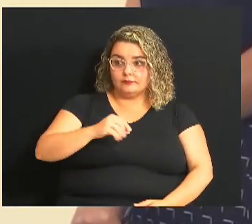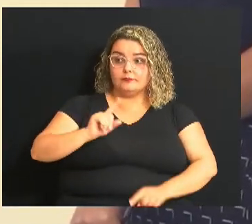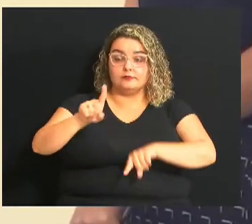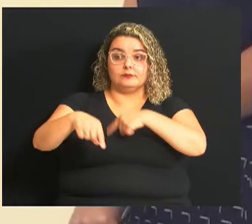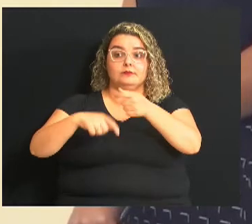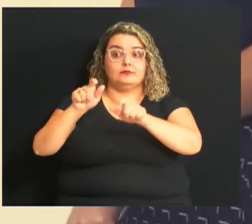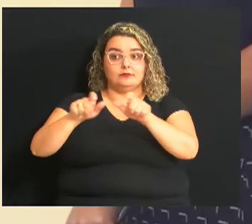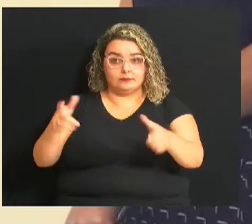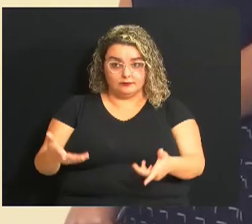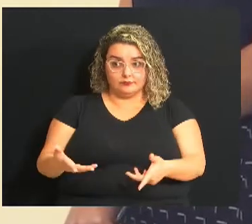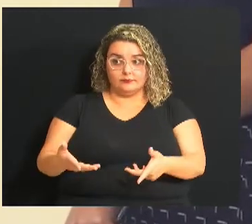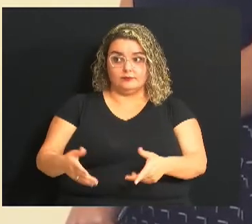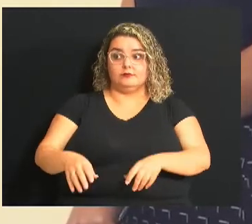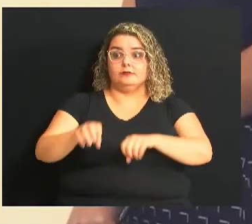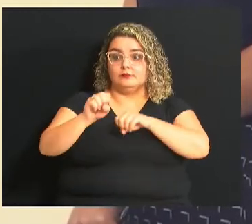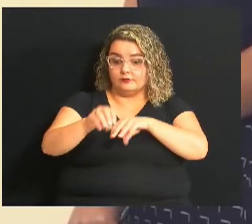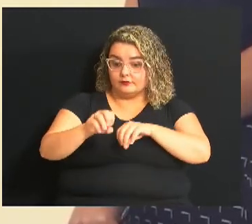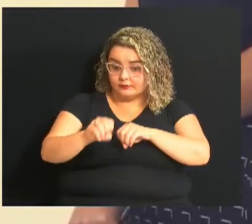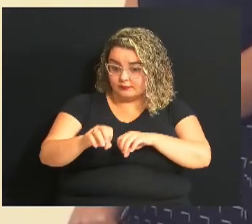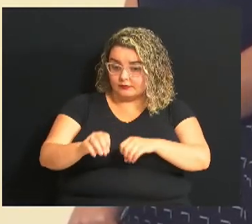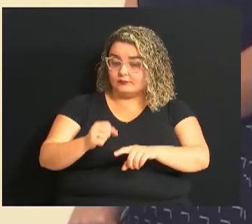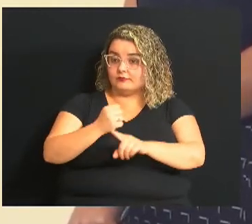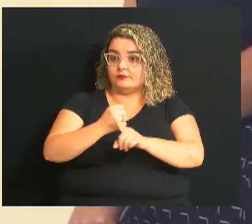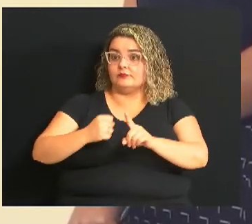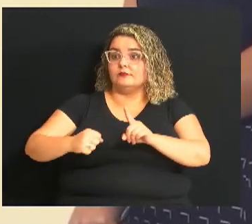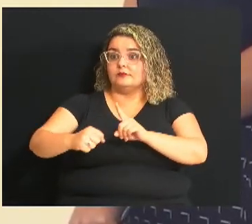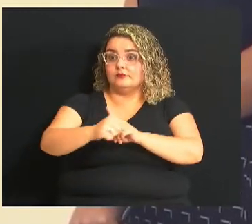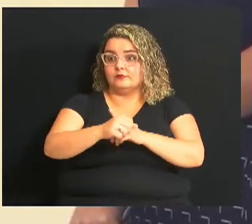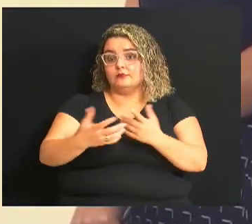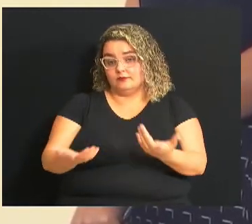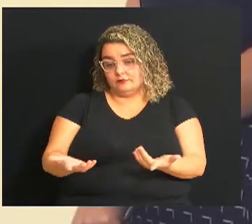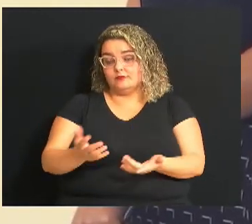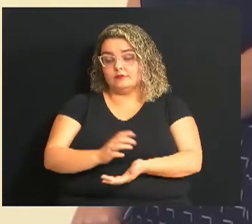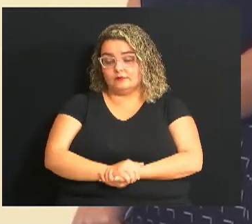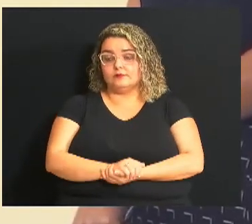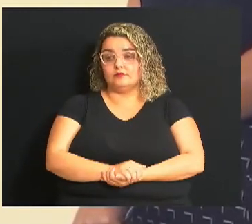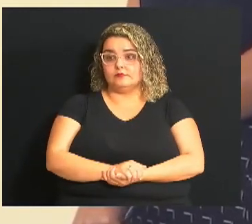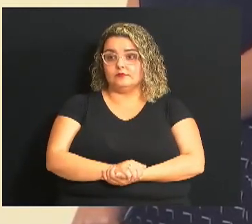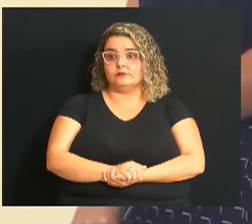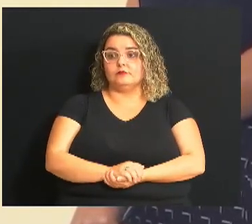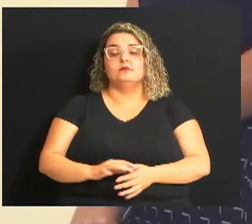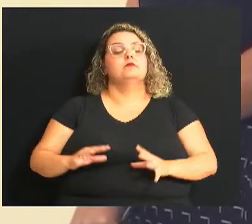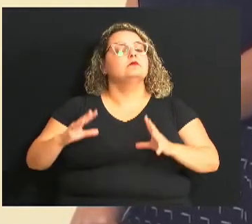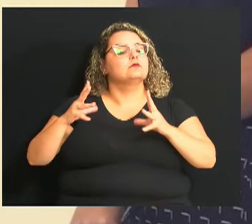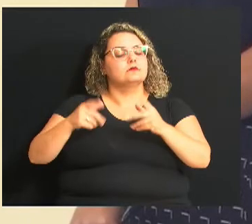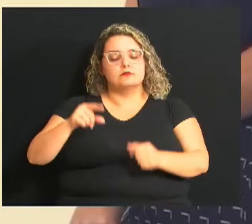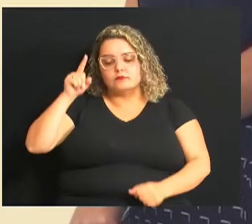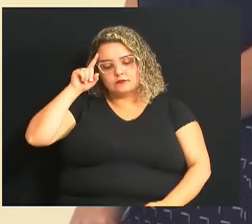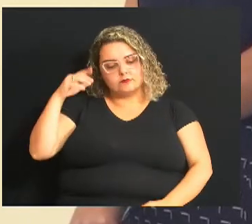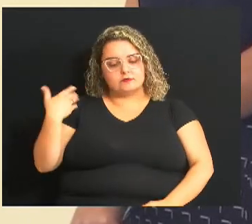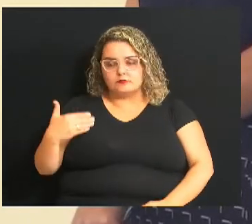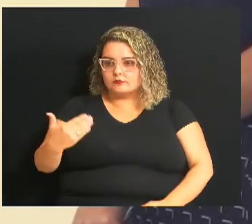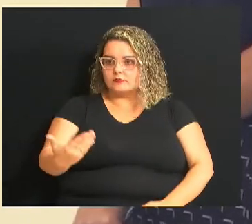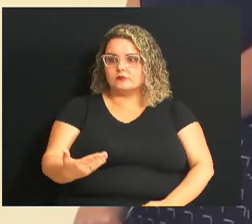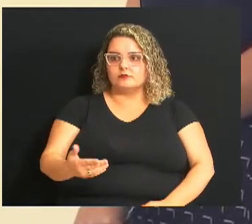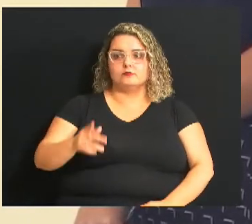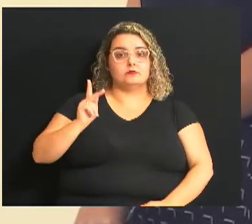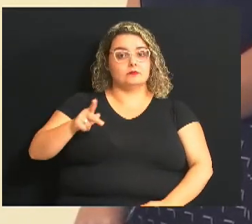você educa a sociedade, né, todos os dias. Professor não deixa de ser